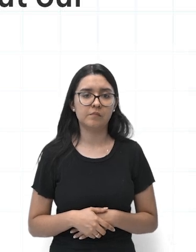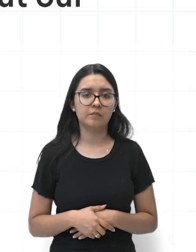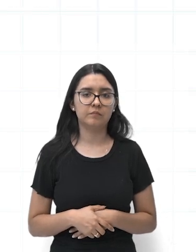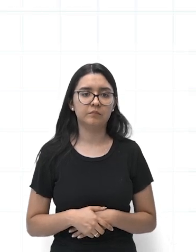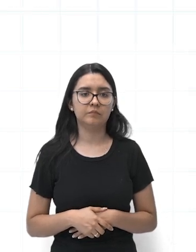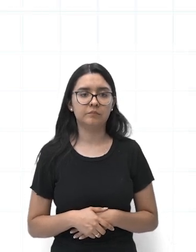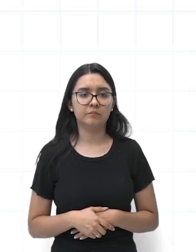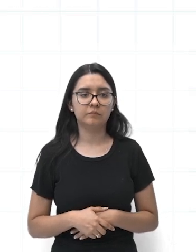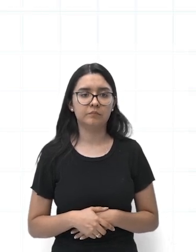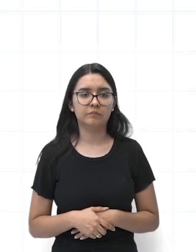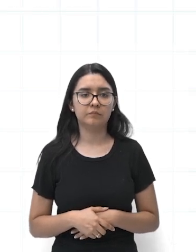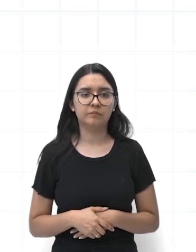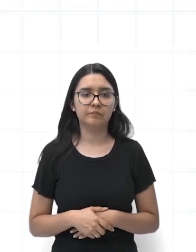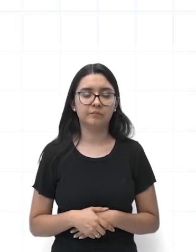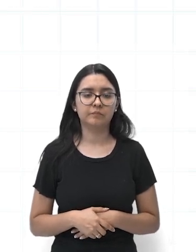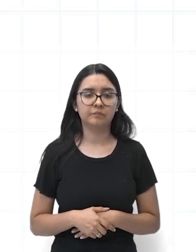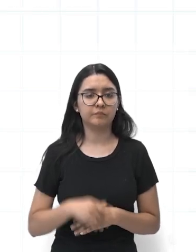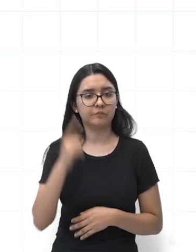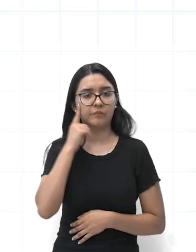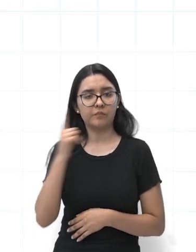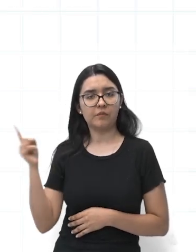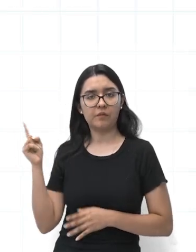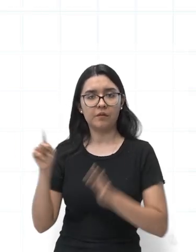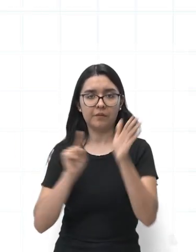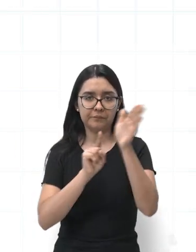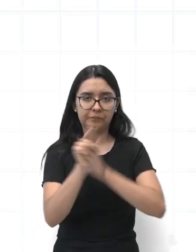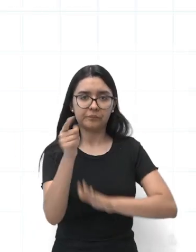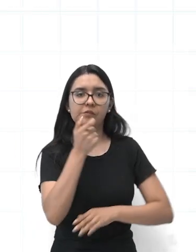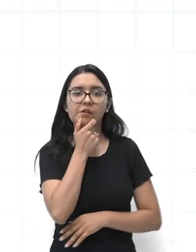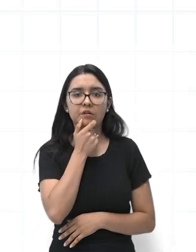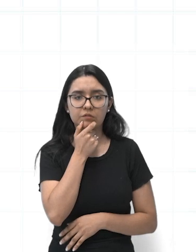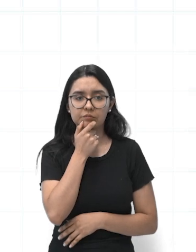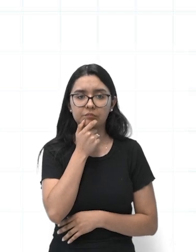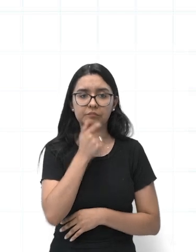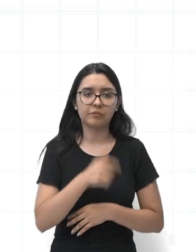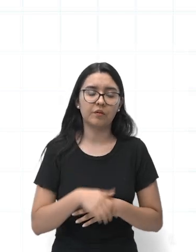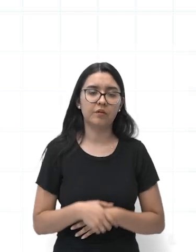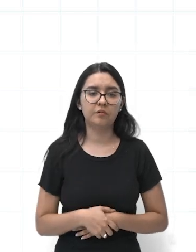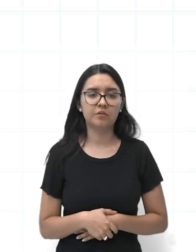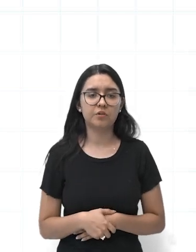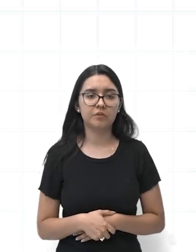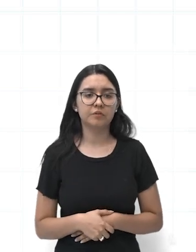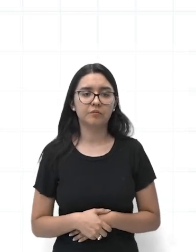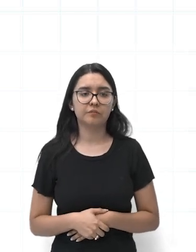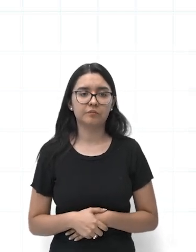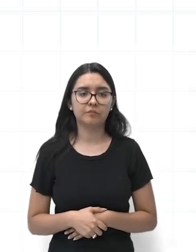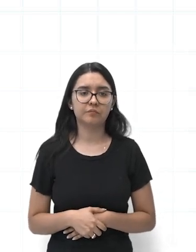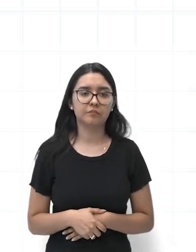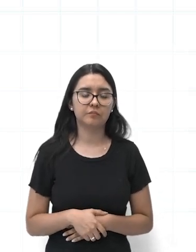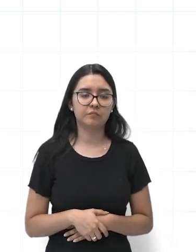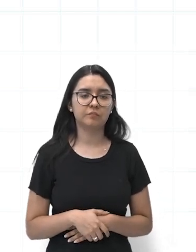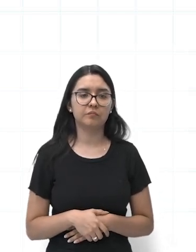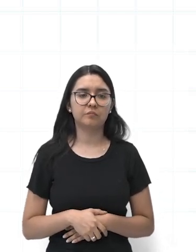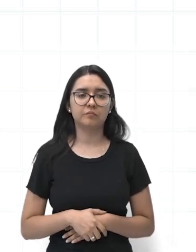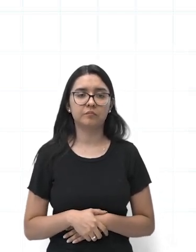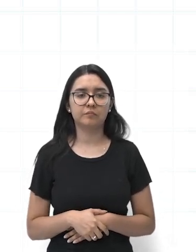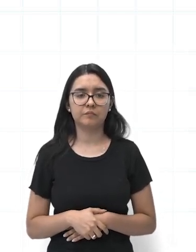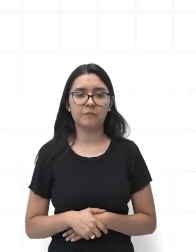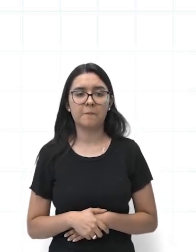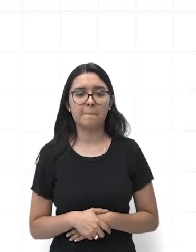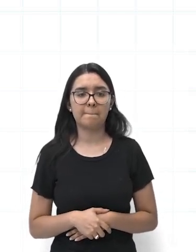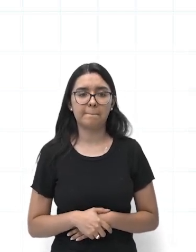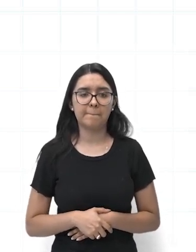passar. Então, which subject does he study at school? Então, tem assim. He attends